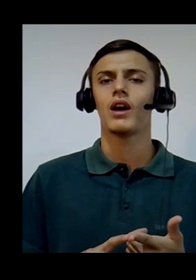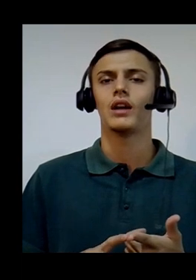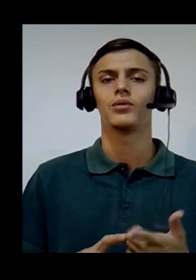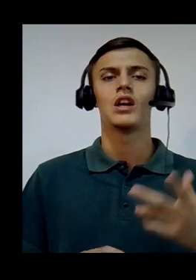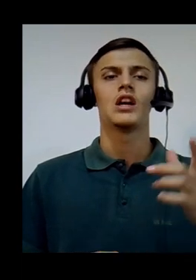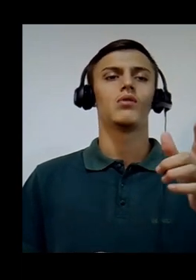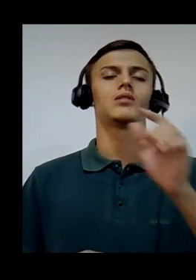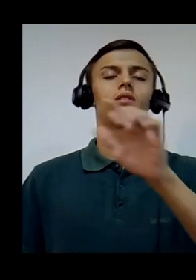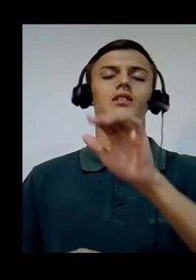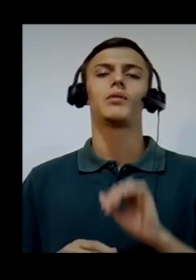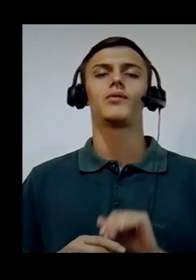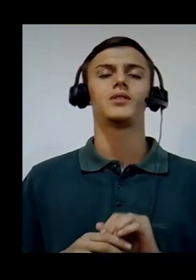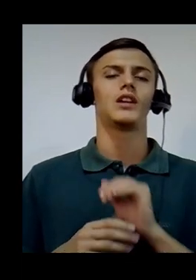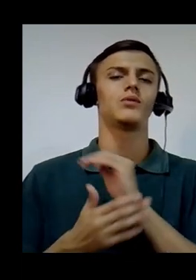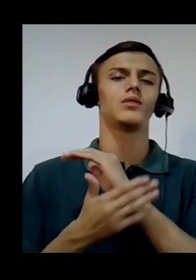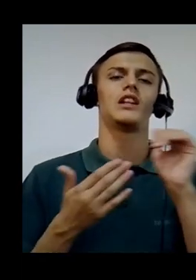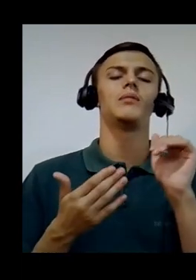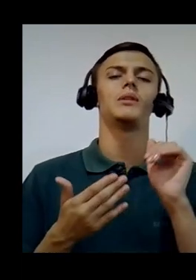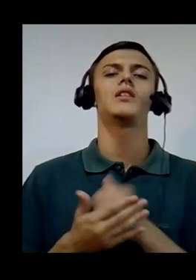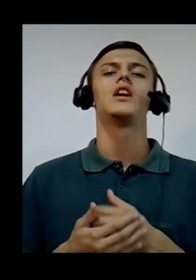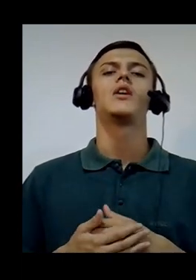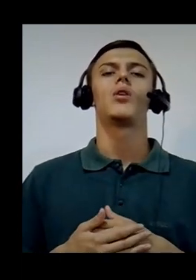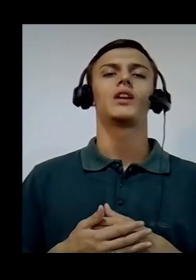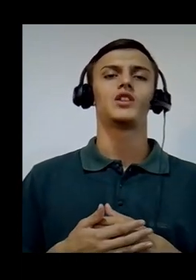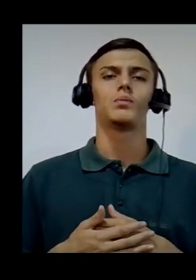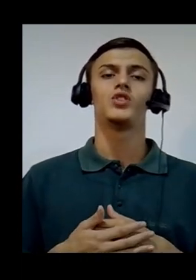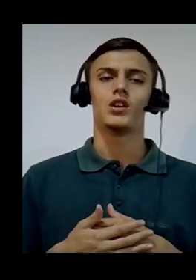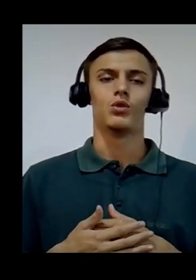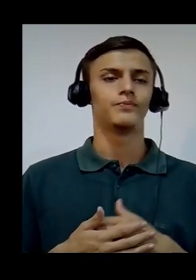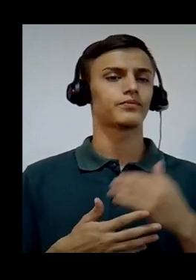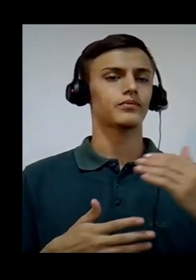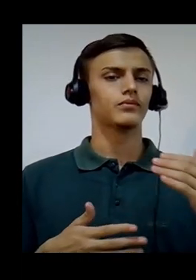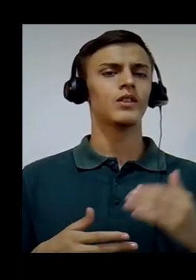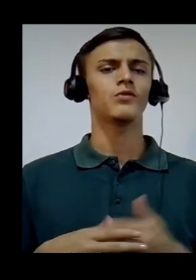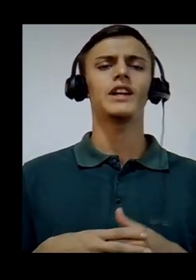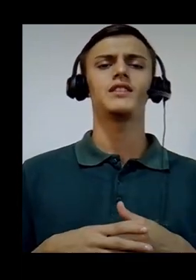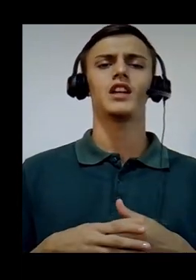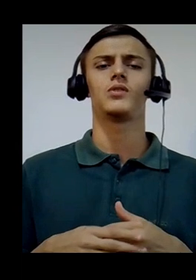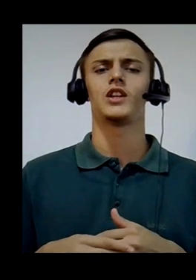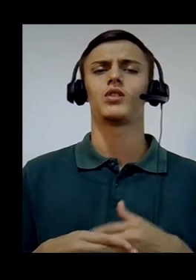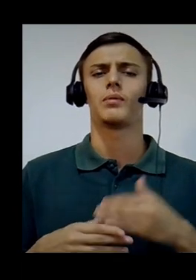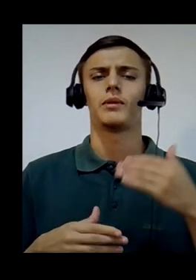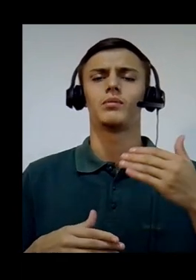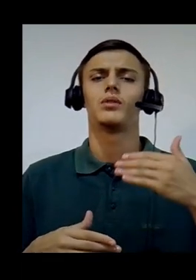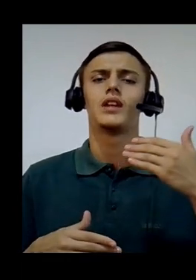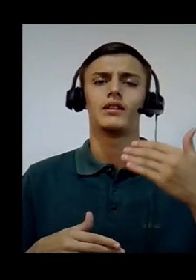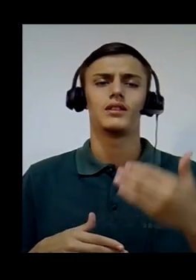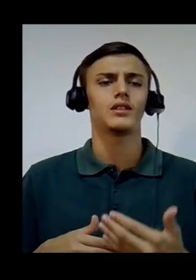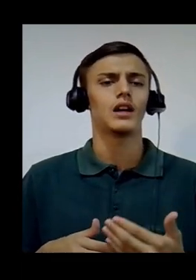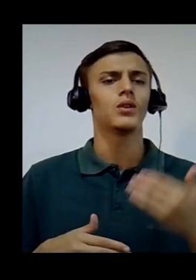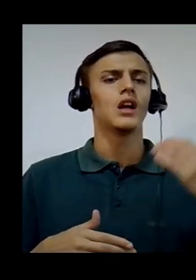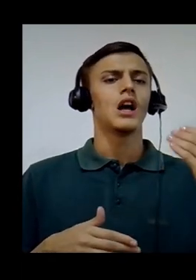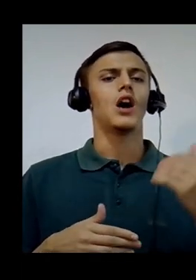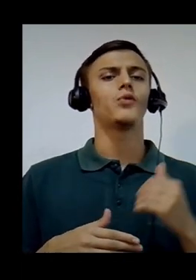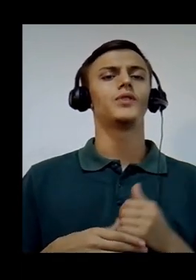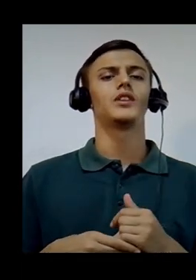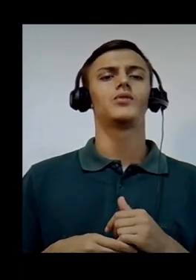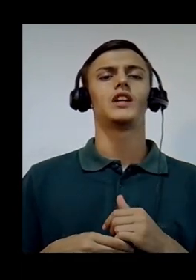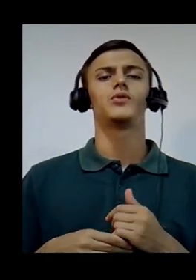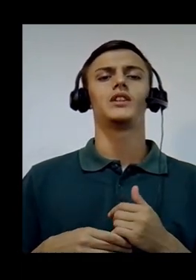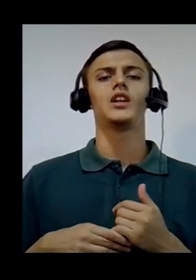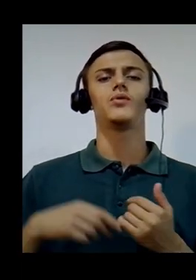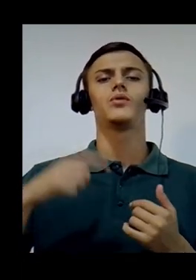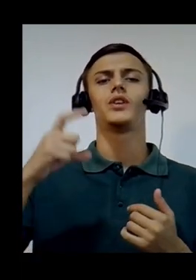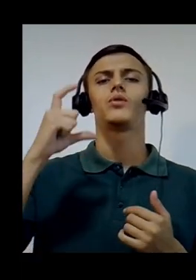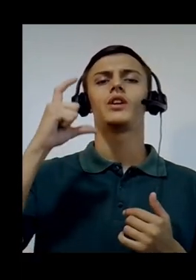errada ou no local errado. Você solicitando para fazer o teste, você elimina qualquer tipo de erro. Vai iniciar a atividade com o equipamento bloqueado e testado. Ao final